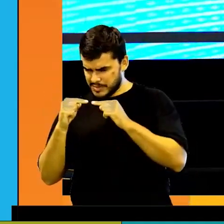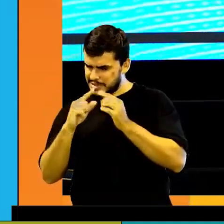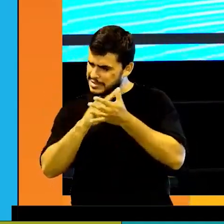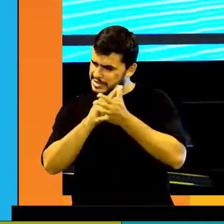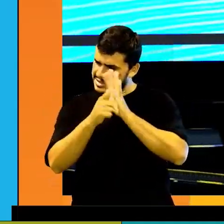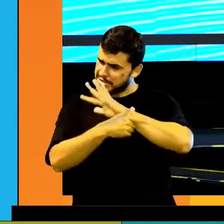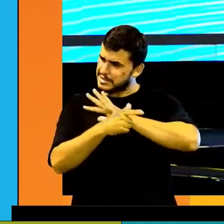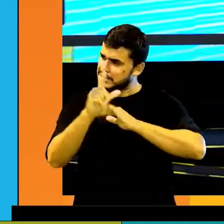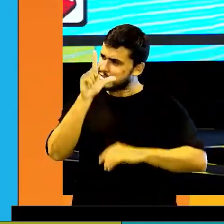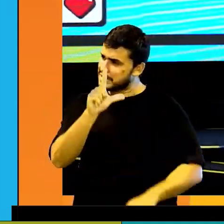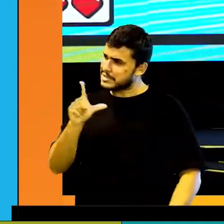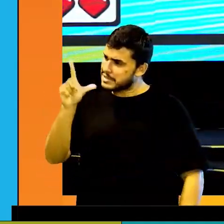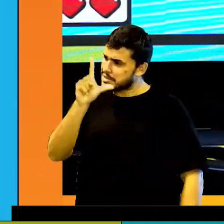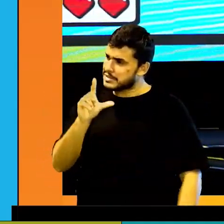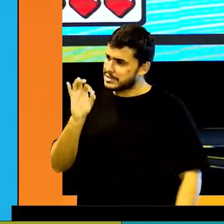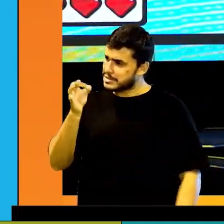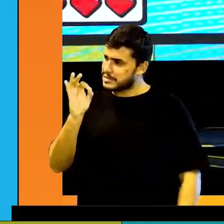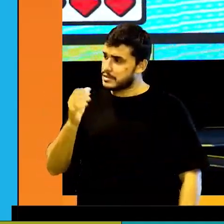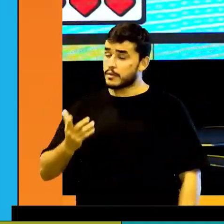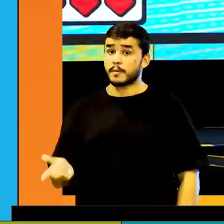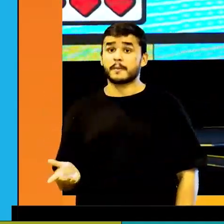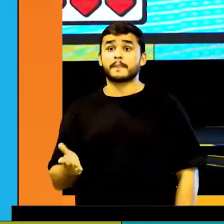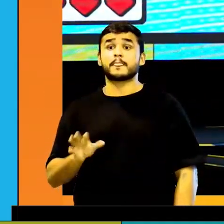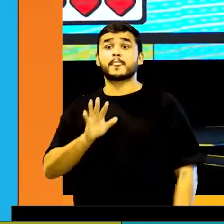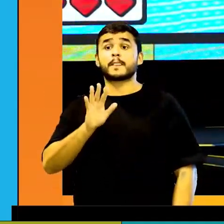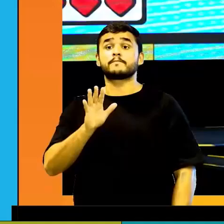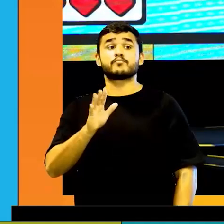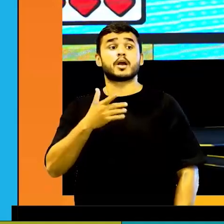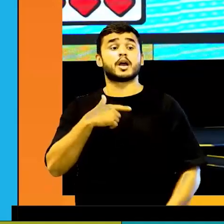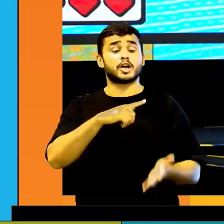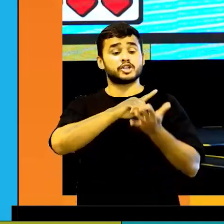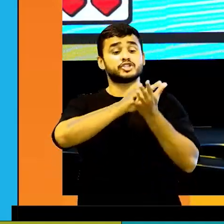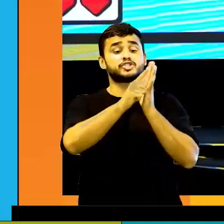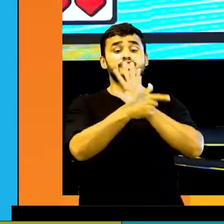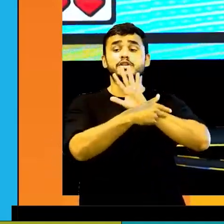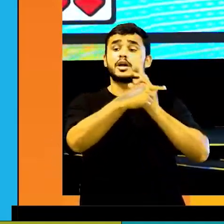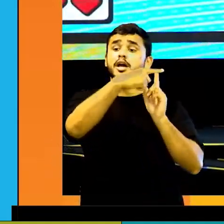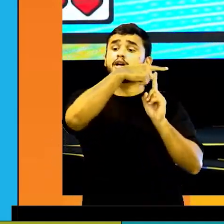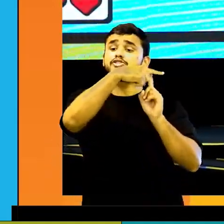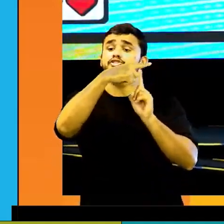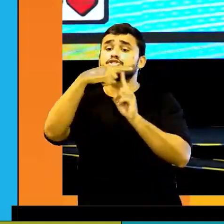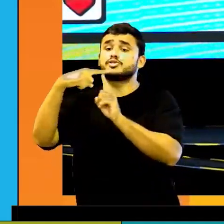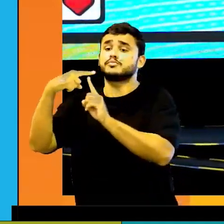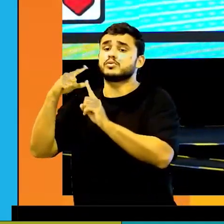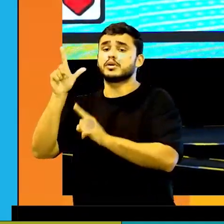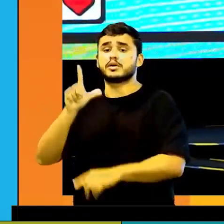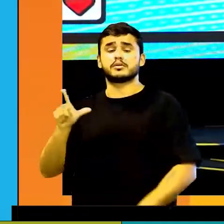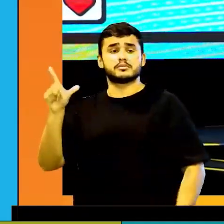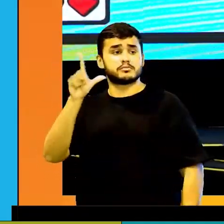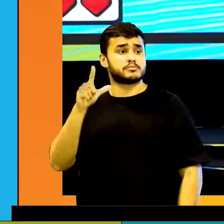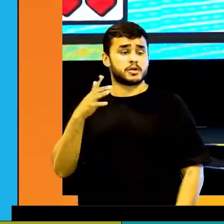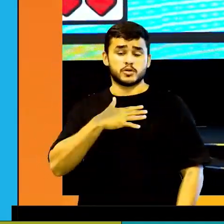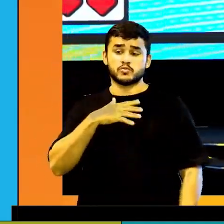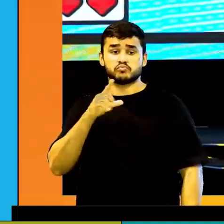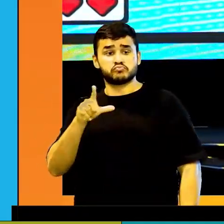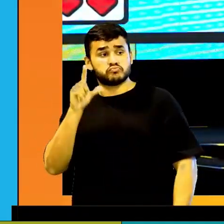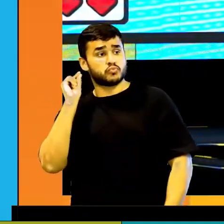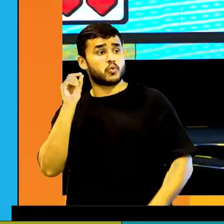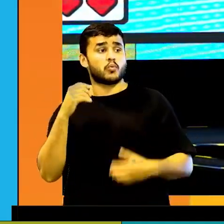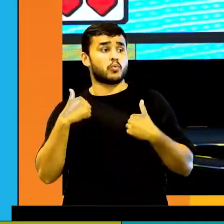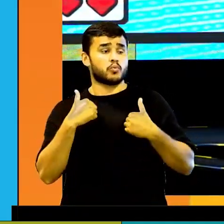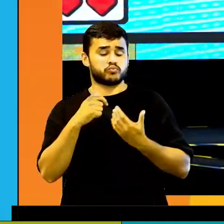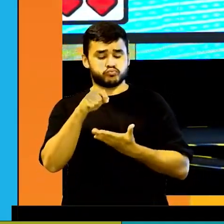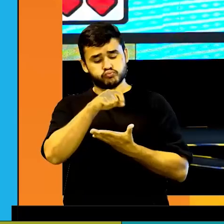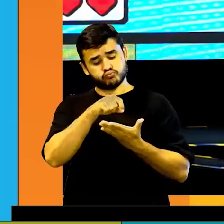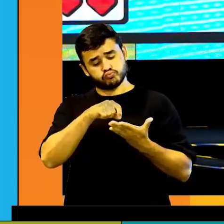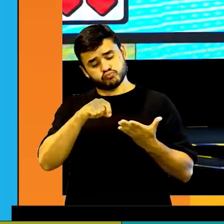Turma, gênero é o estilo, é a forma que o escritor escolhe para apresentar